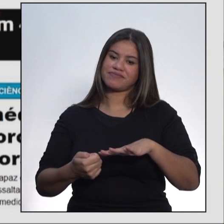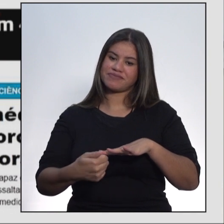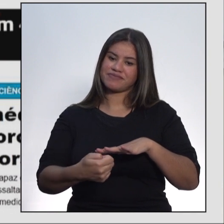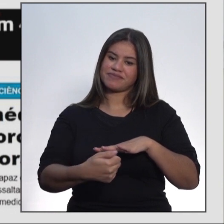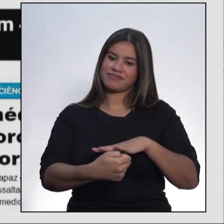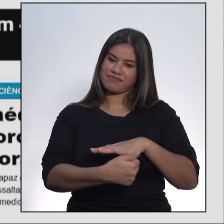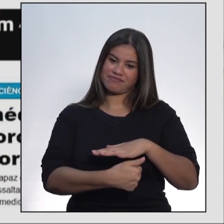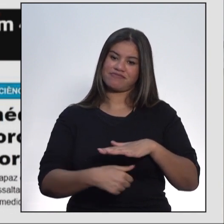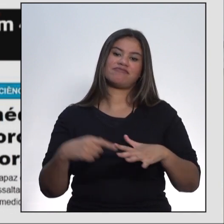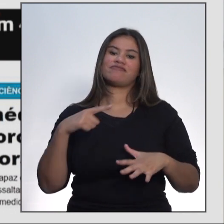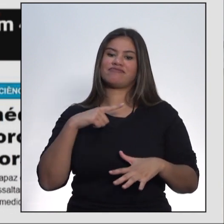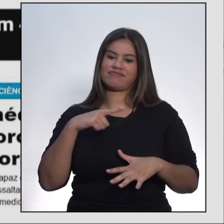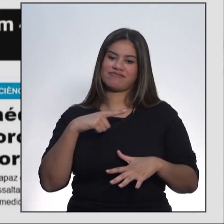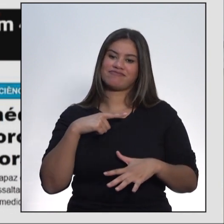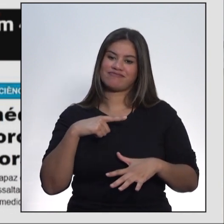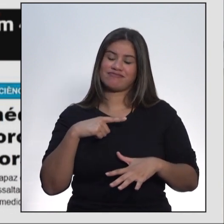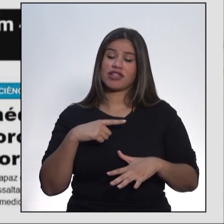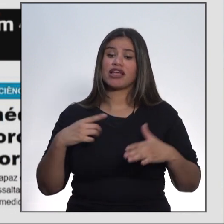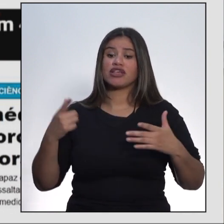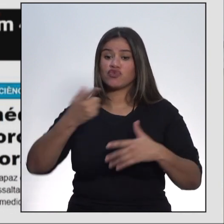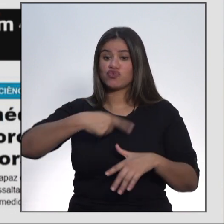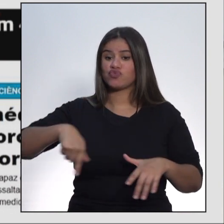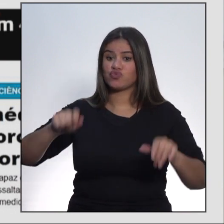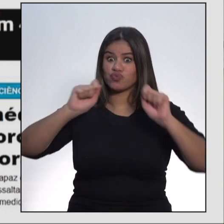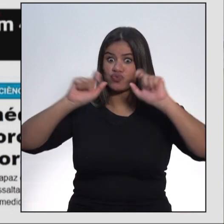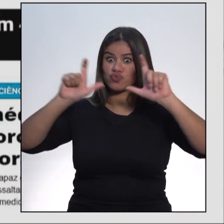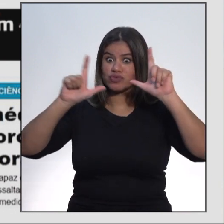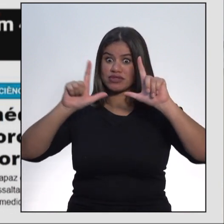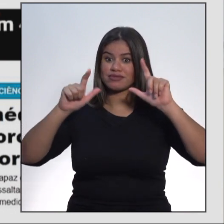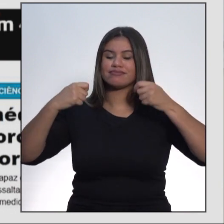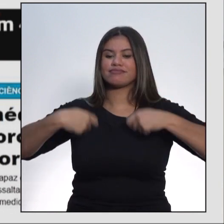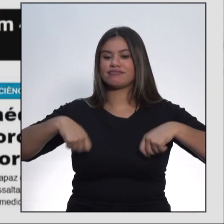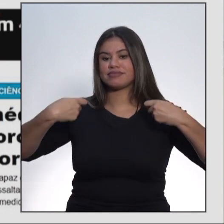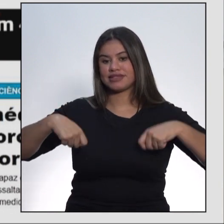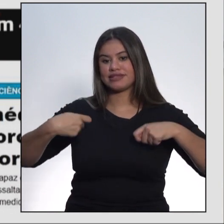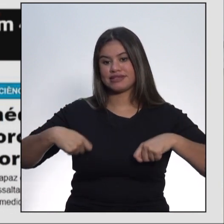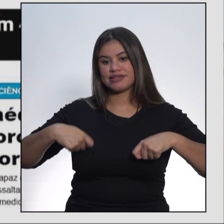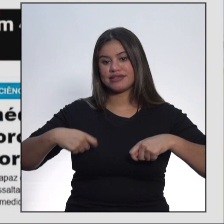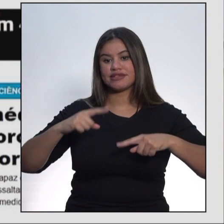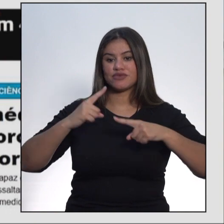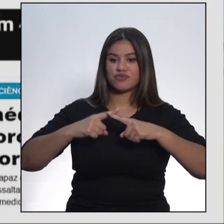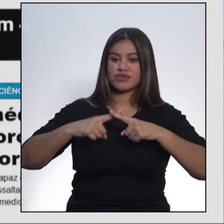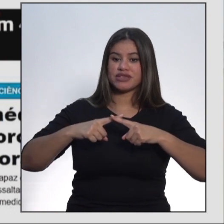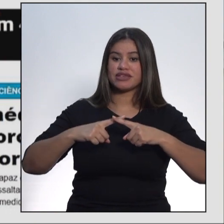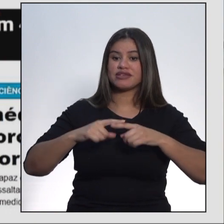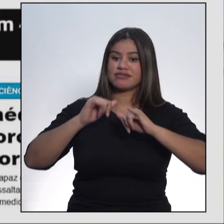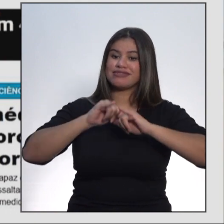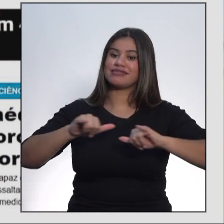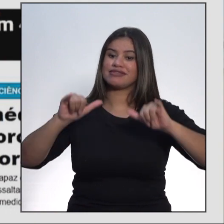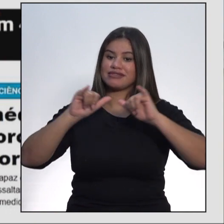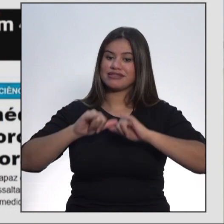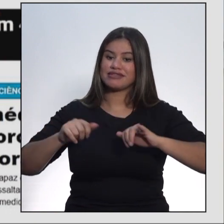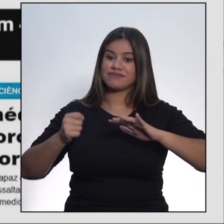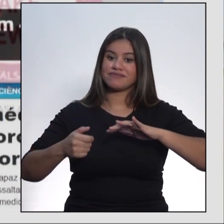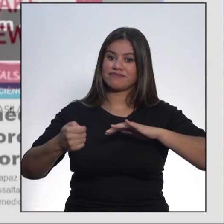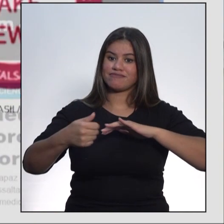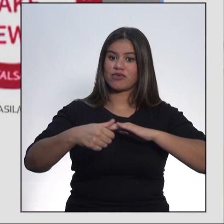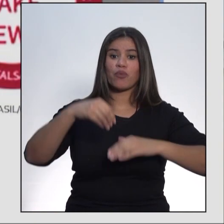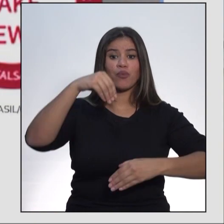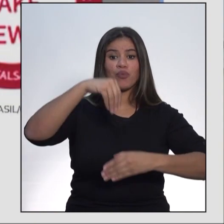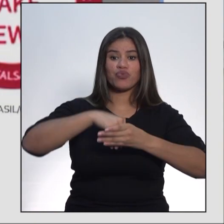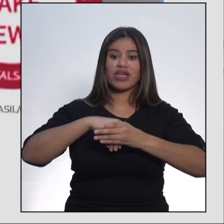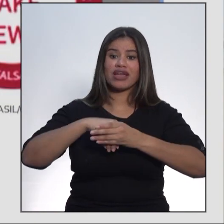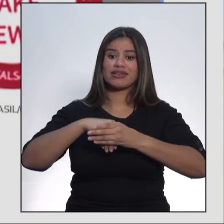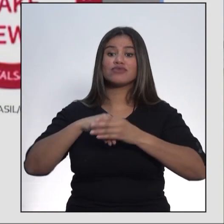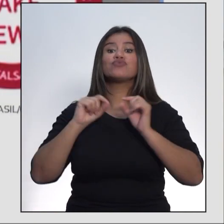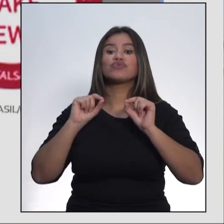atento a esse tipo de notícias falsas que circulam em redes sociais. Para isso também, nós